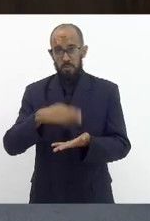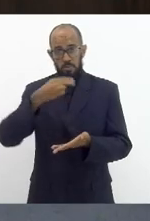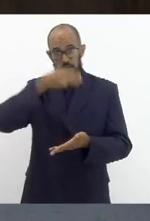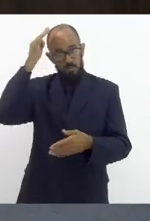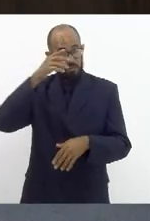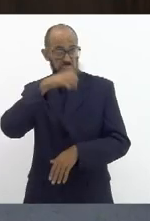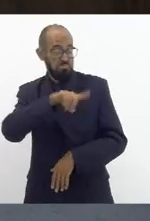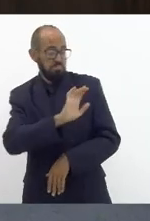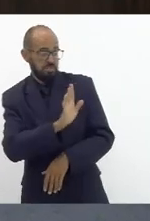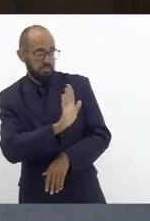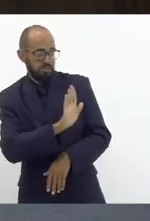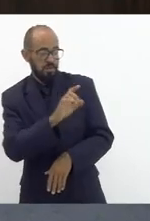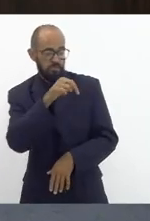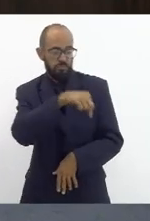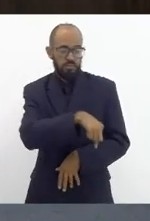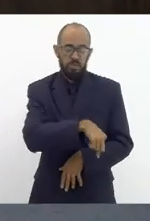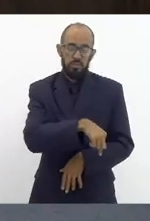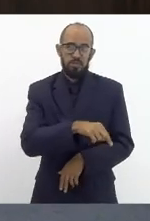tá?